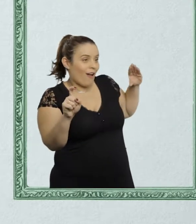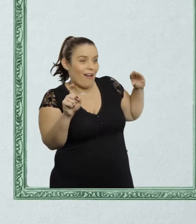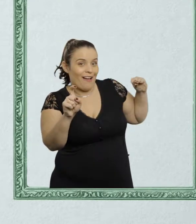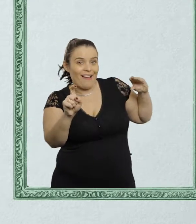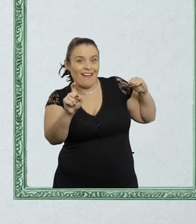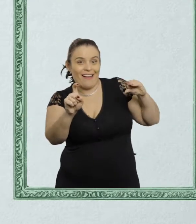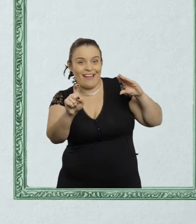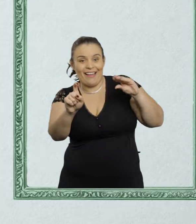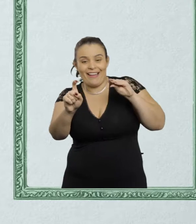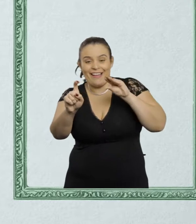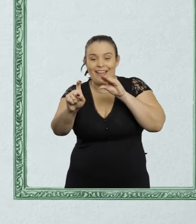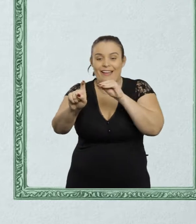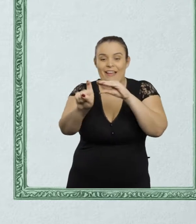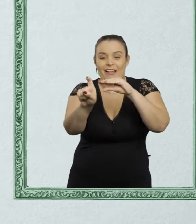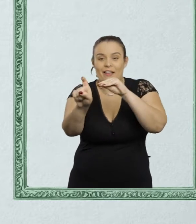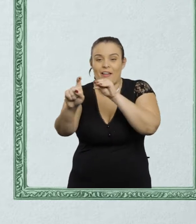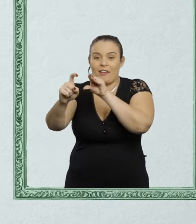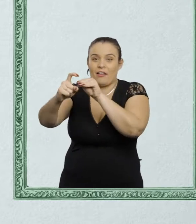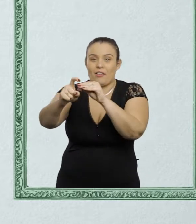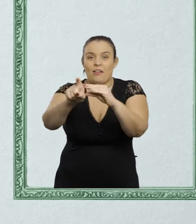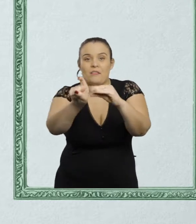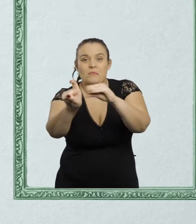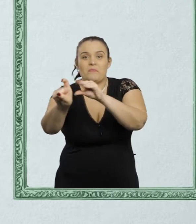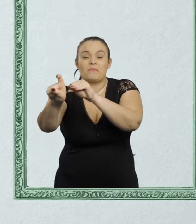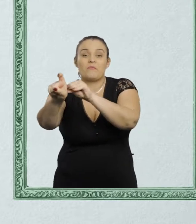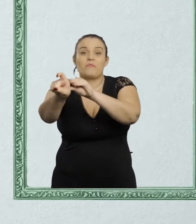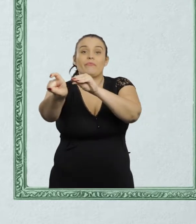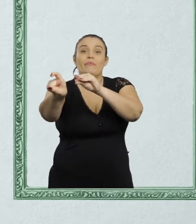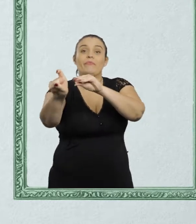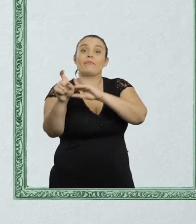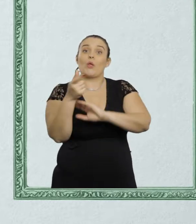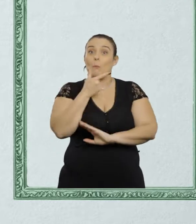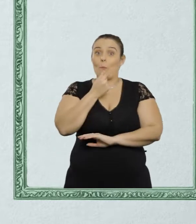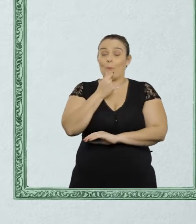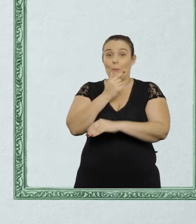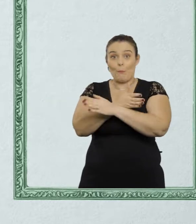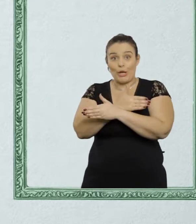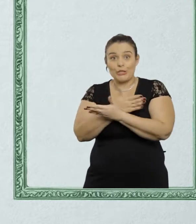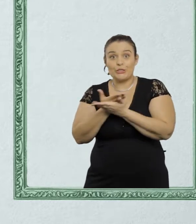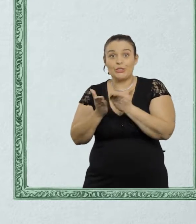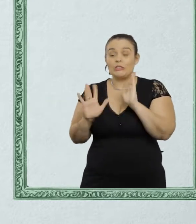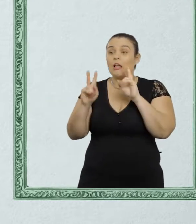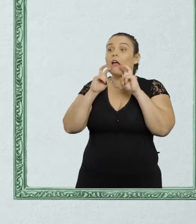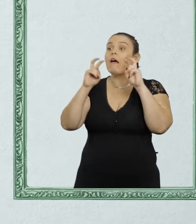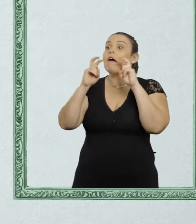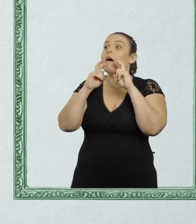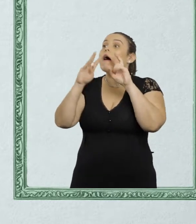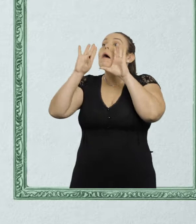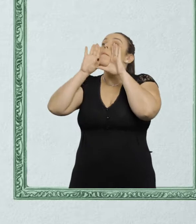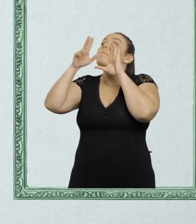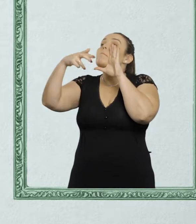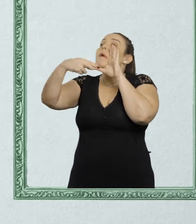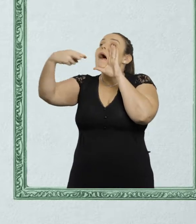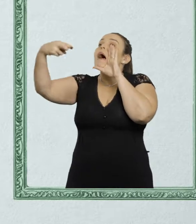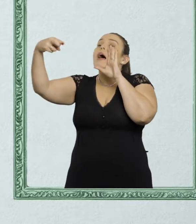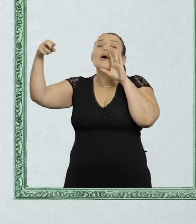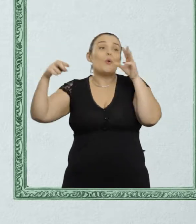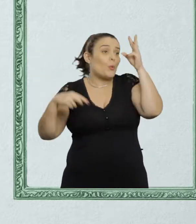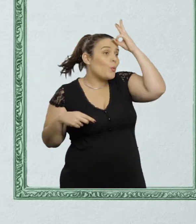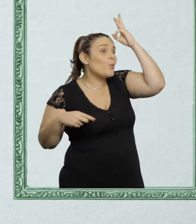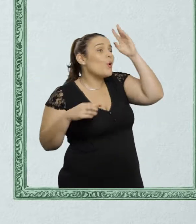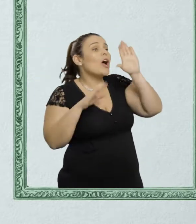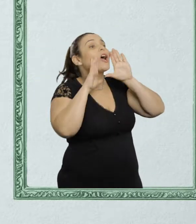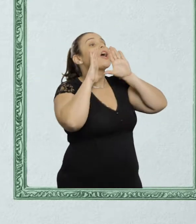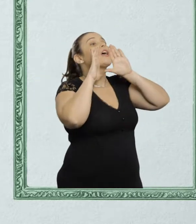de Gancho. Os meninos perdidos saíram gritando por Peter e Wendy. Os meninos pensaram que eles tinham nadado